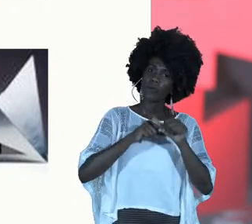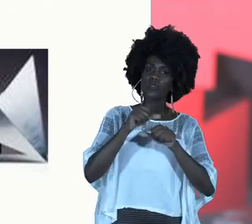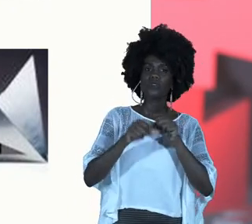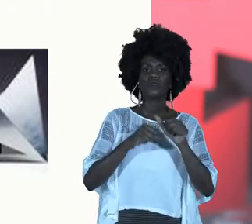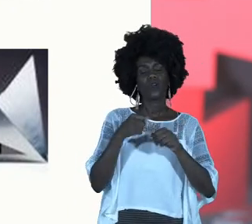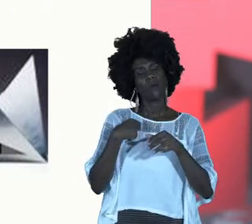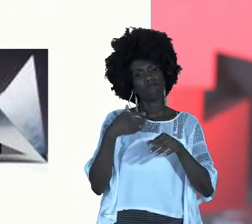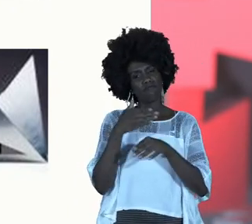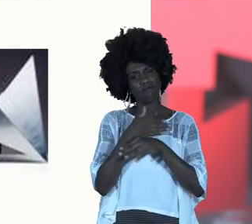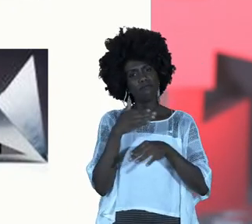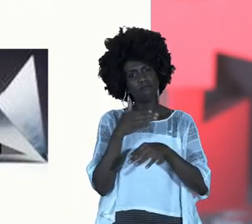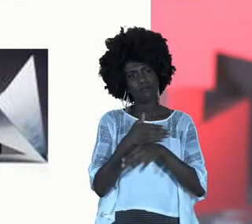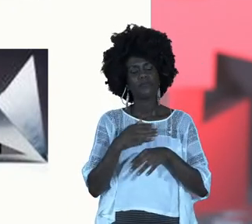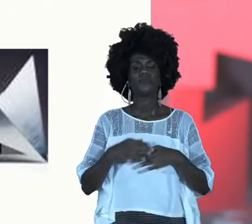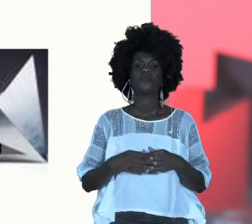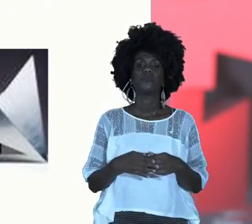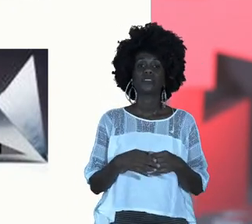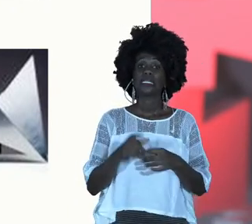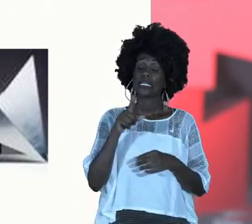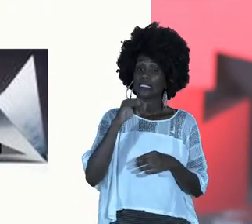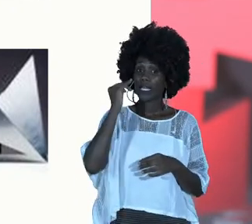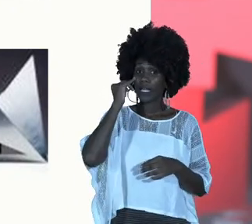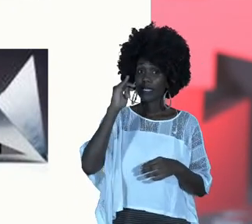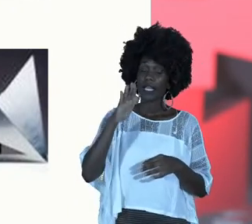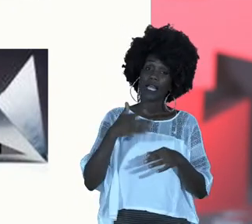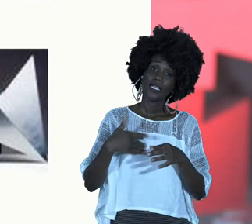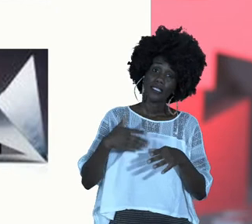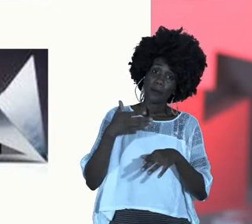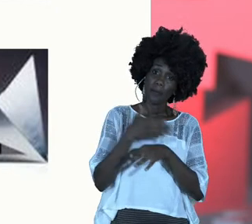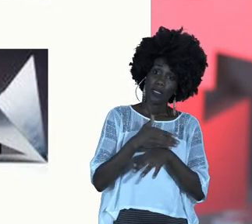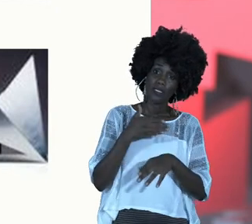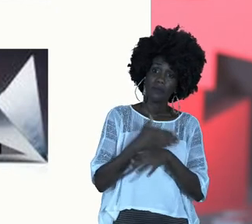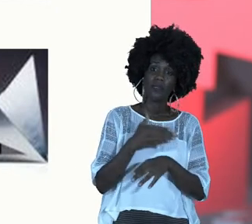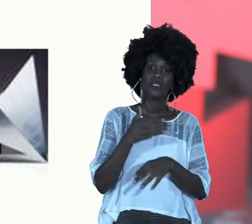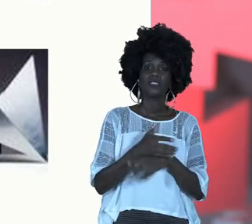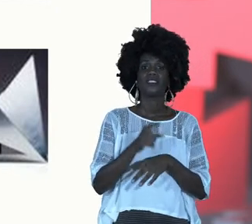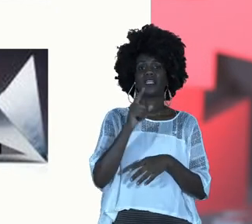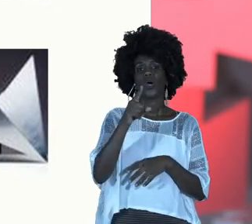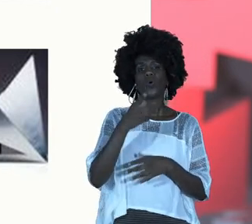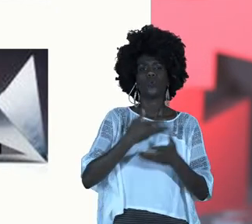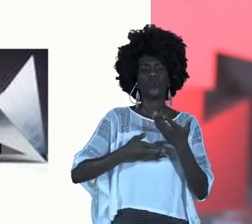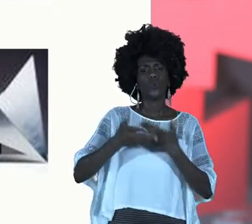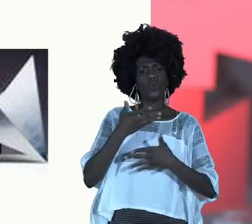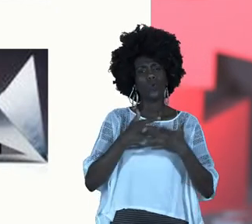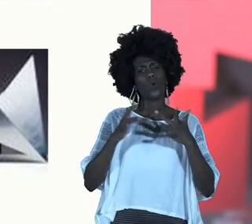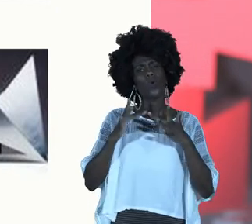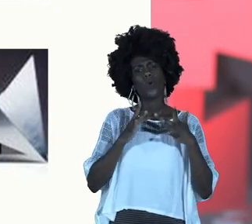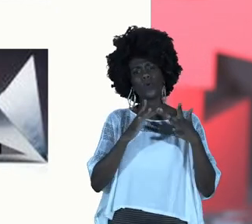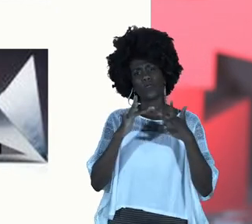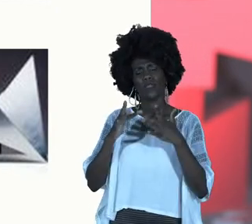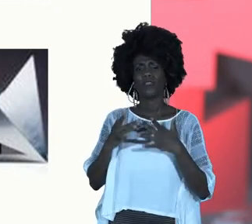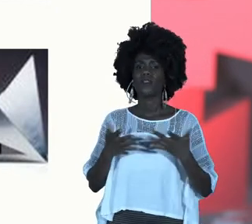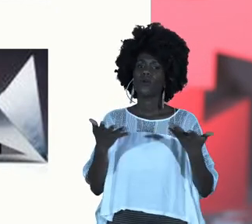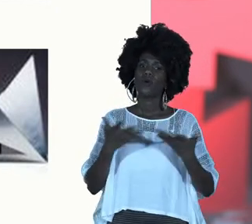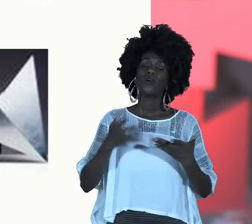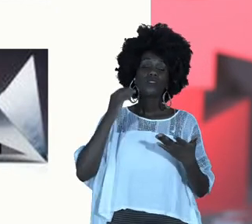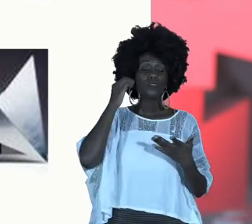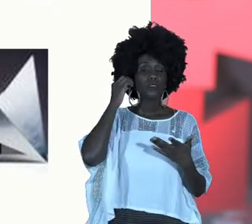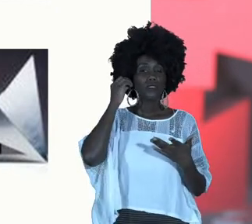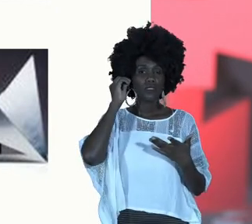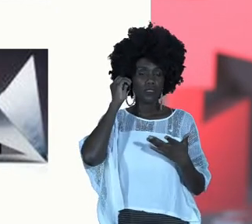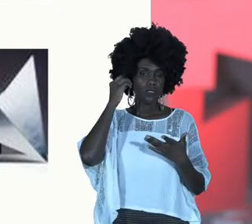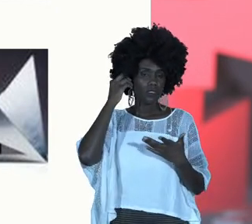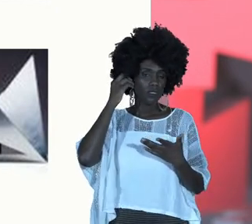modificam, participam. Essa ideia de participação, de interatividade, que a gente usa muito hoje no campo da